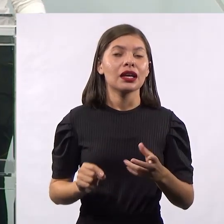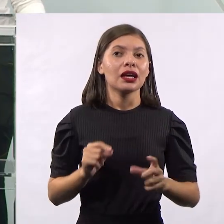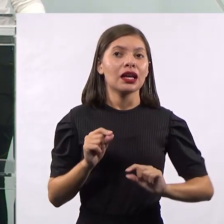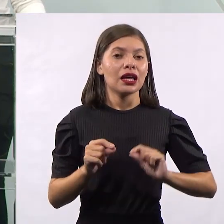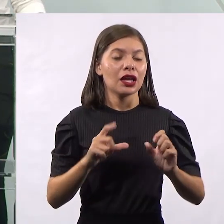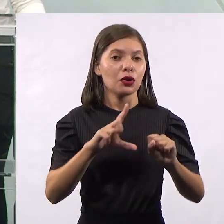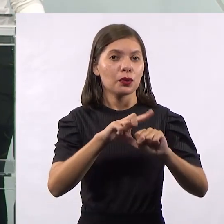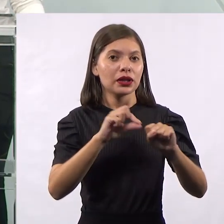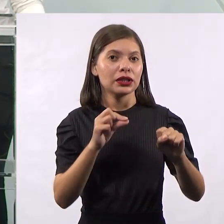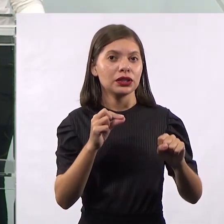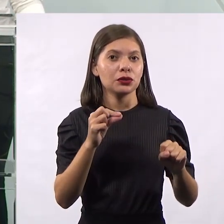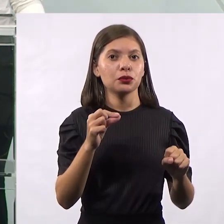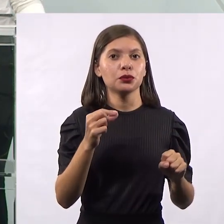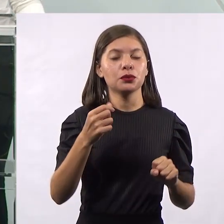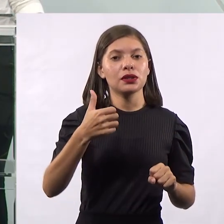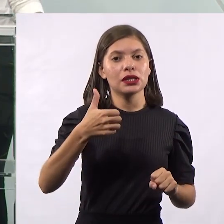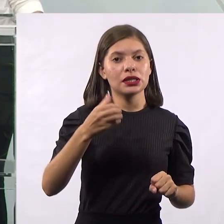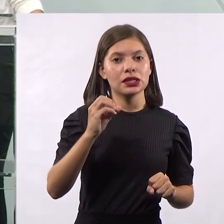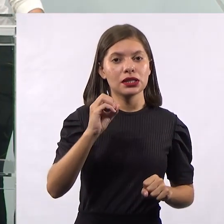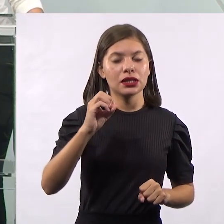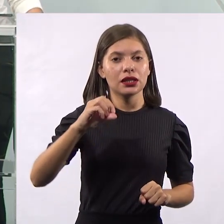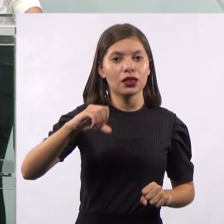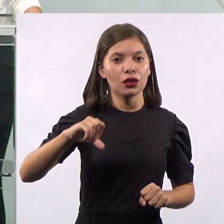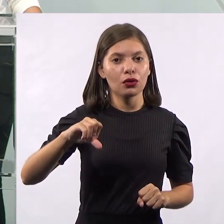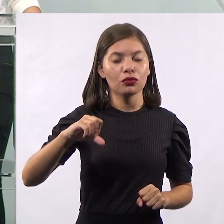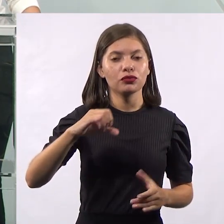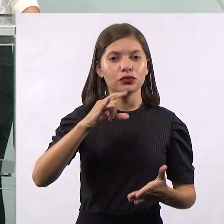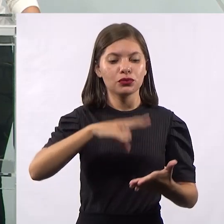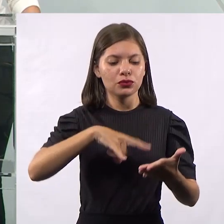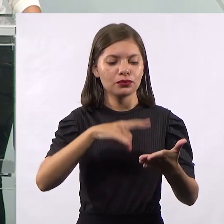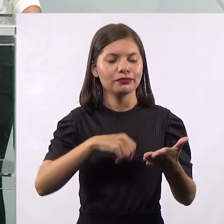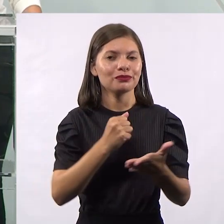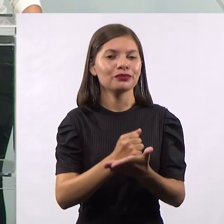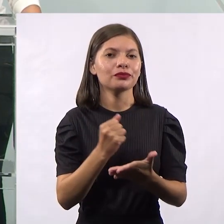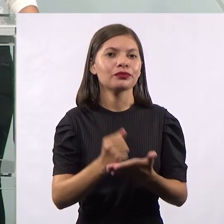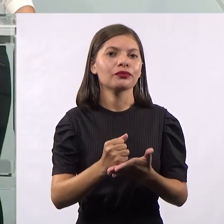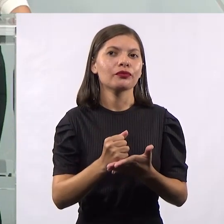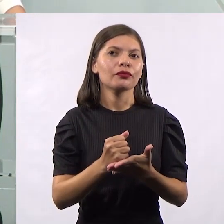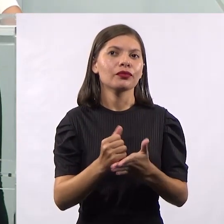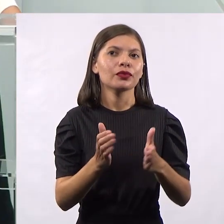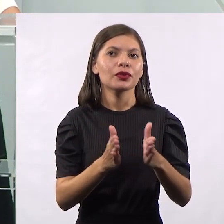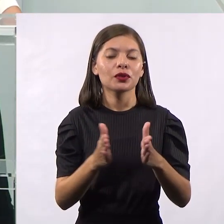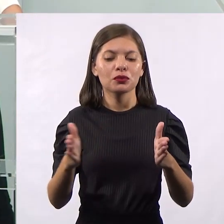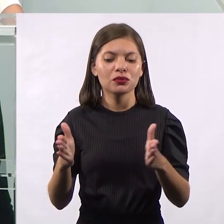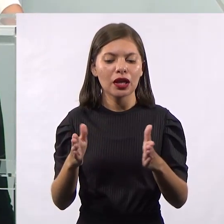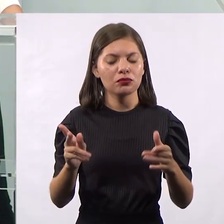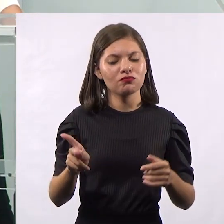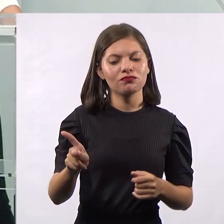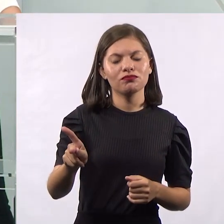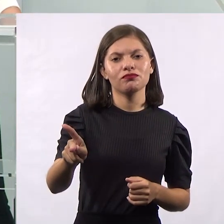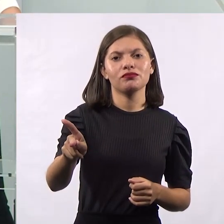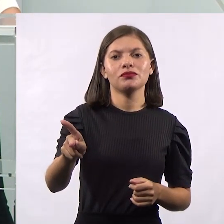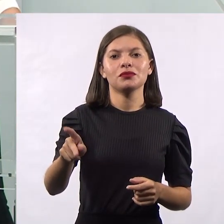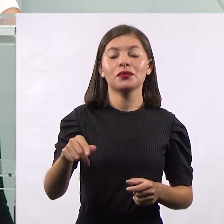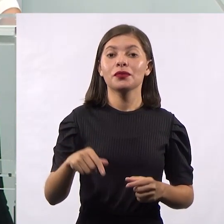essa previsão do artigo 109 dos contratos por prazo indeterminado.